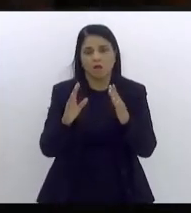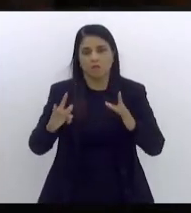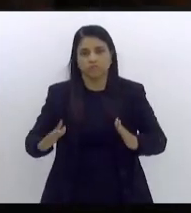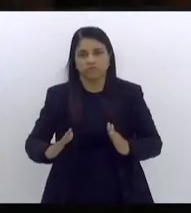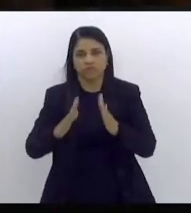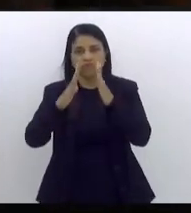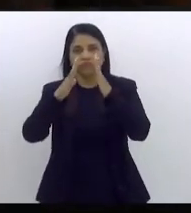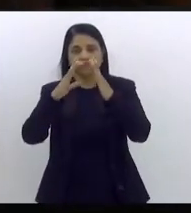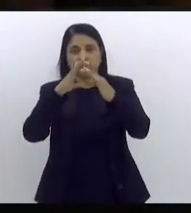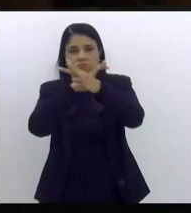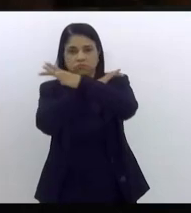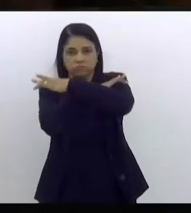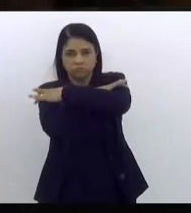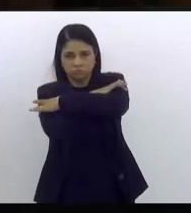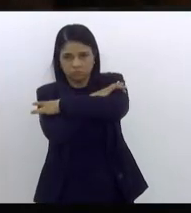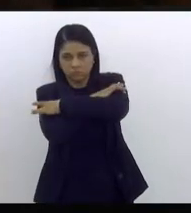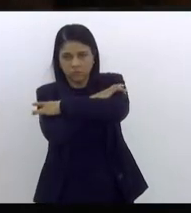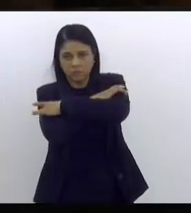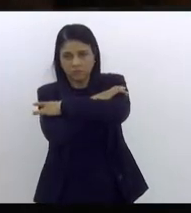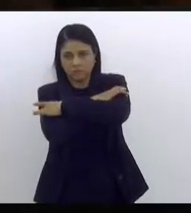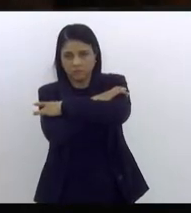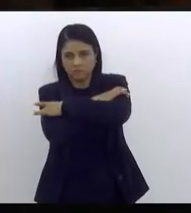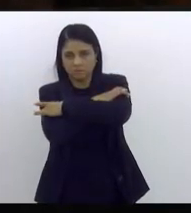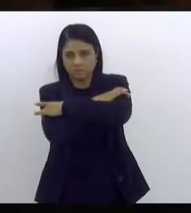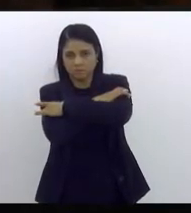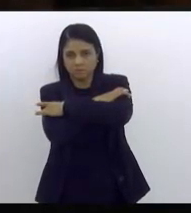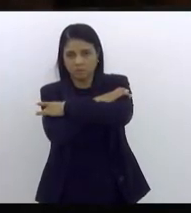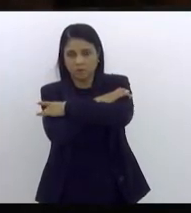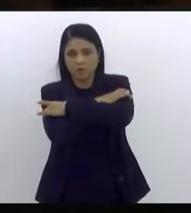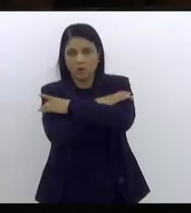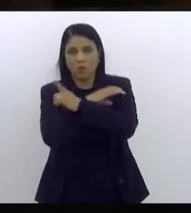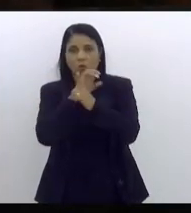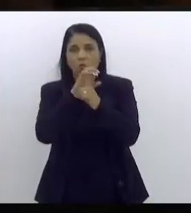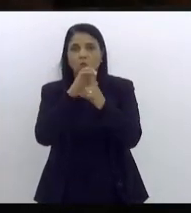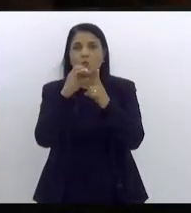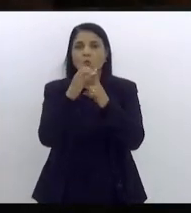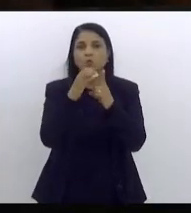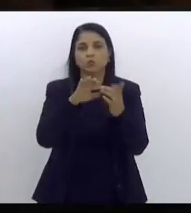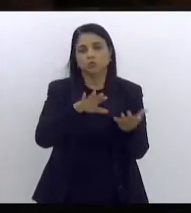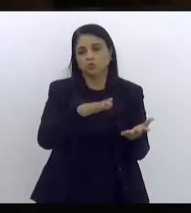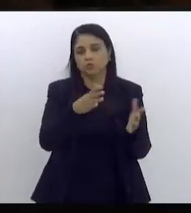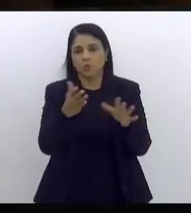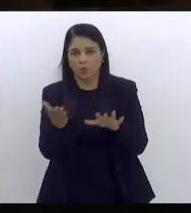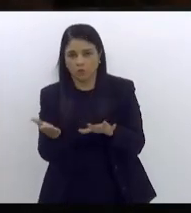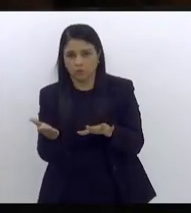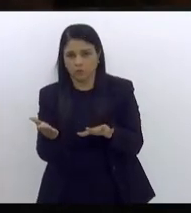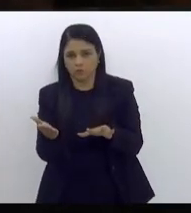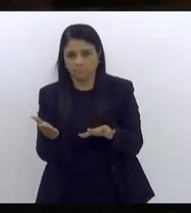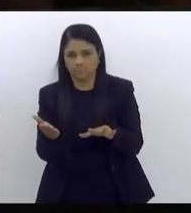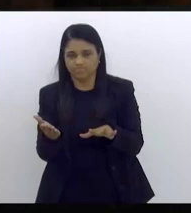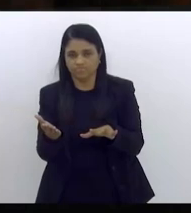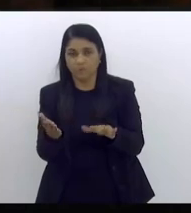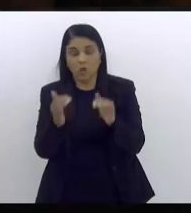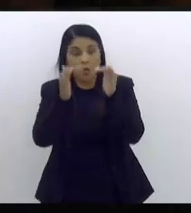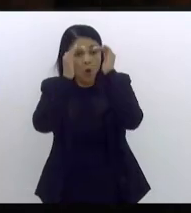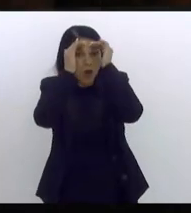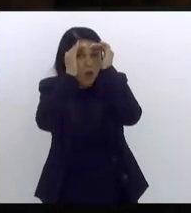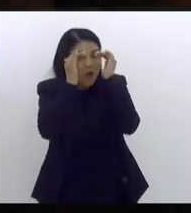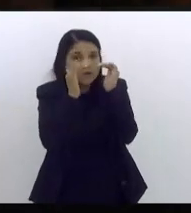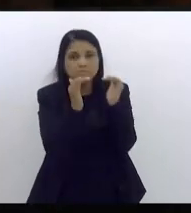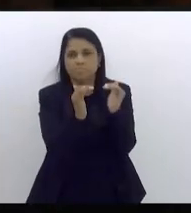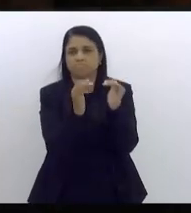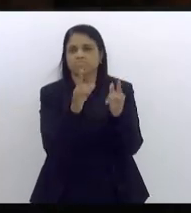pode ter, que faça o culto dos mortos. Tal respeito que se